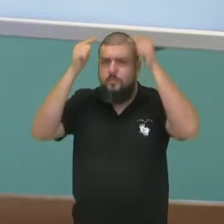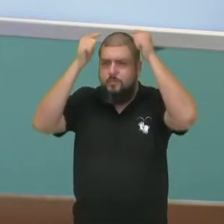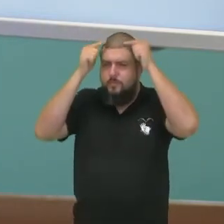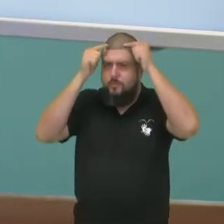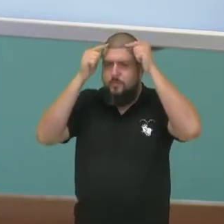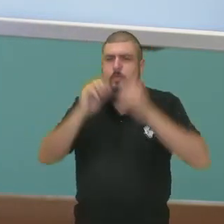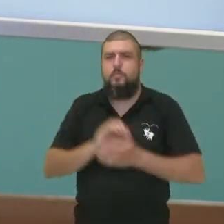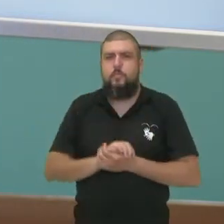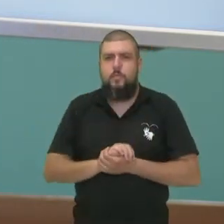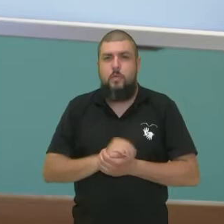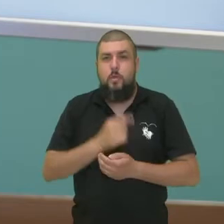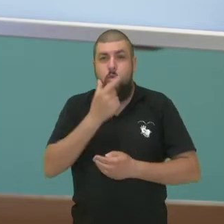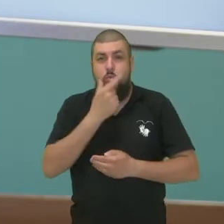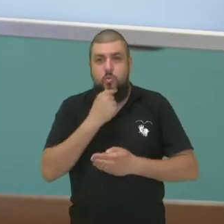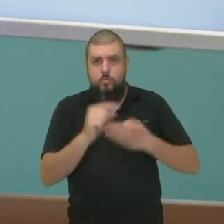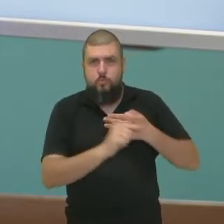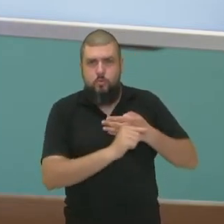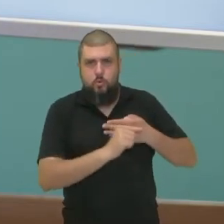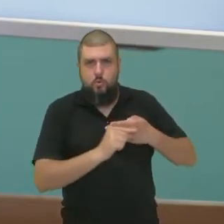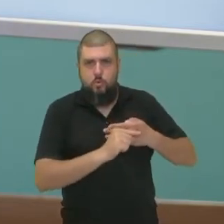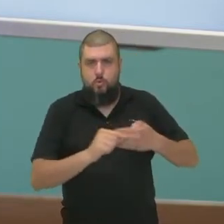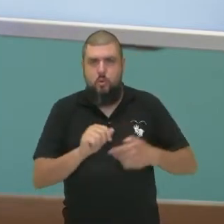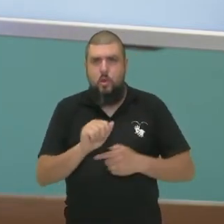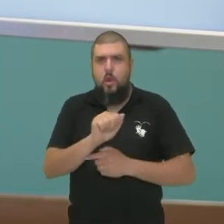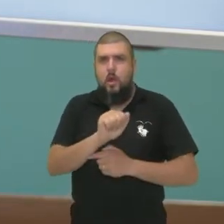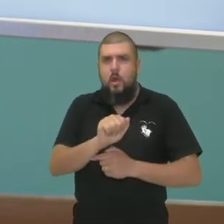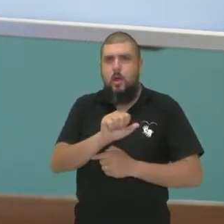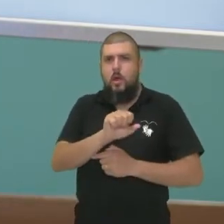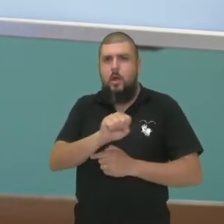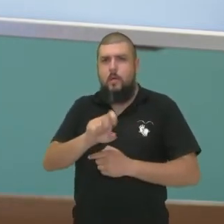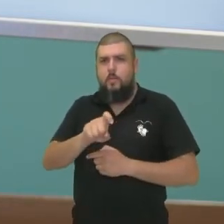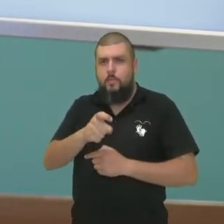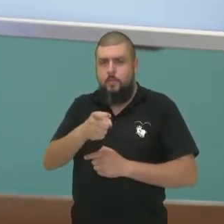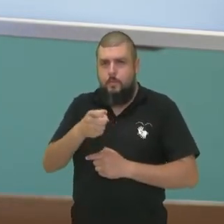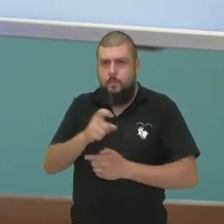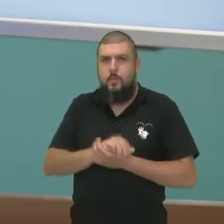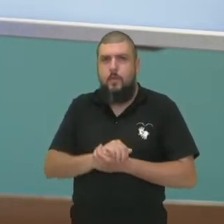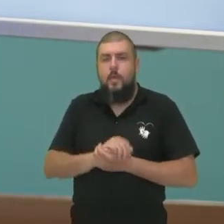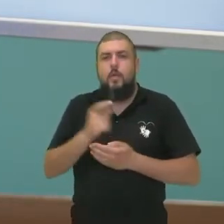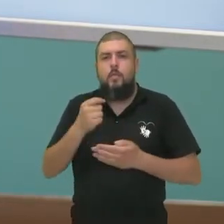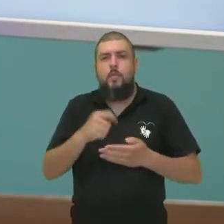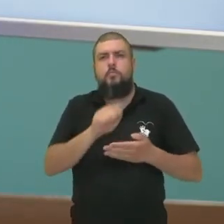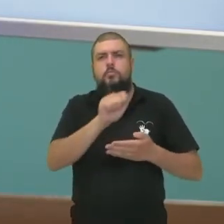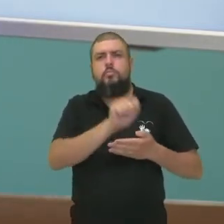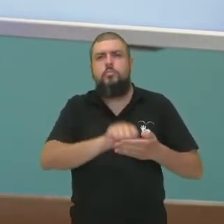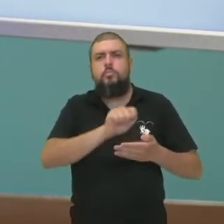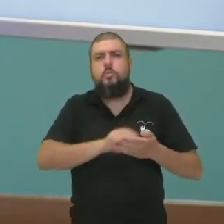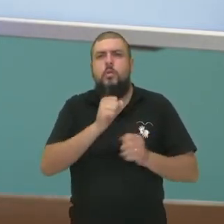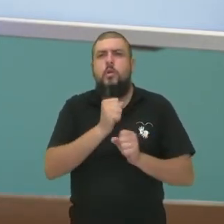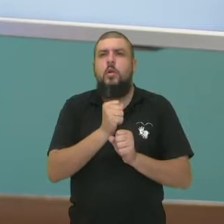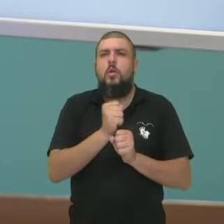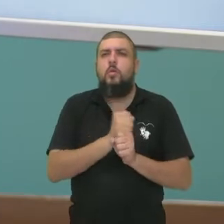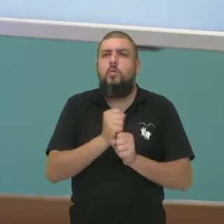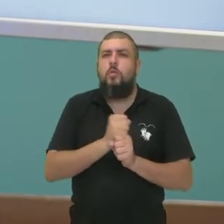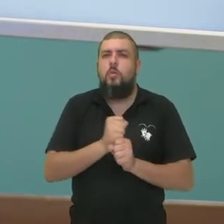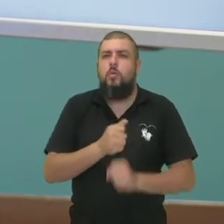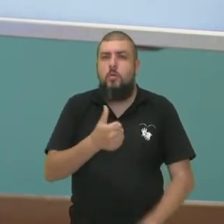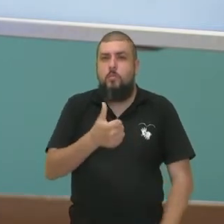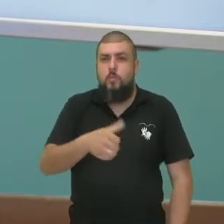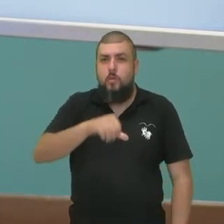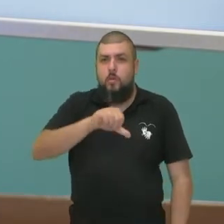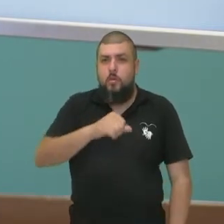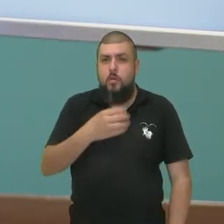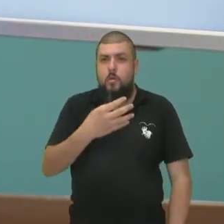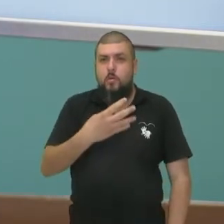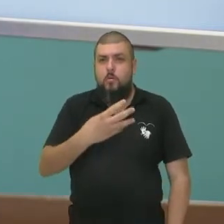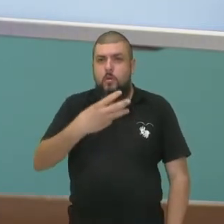Antoine Saint-Exupéry. Ela foi publicada lá em 43, lá no meio. Nós temos uma Segunda Guerra Mundial